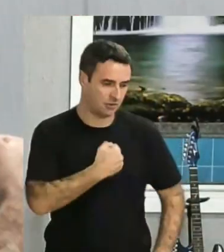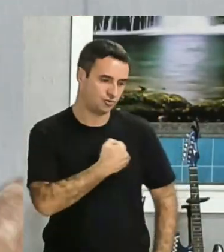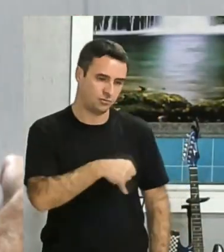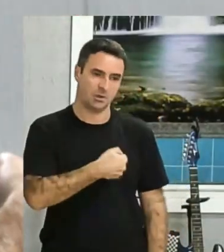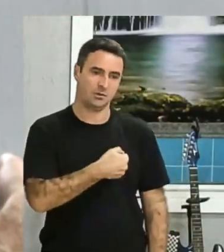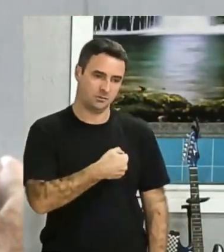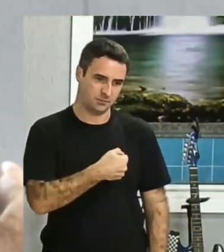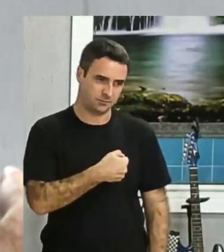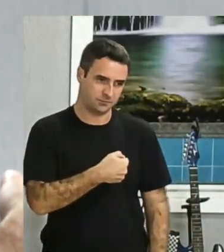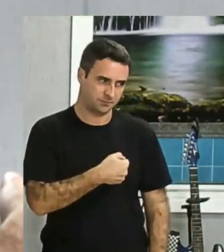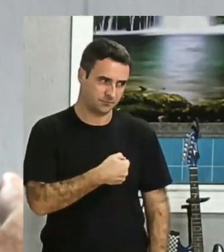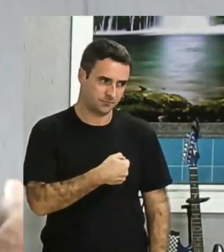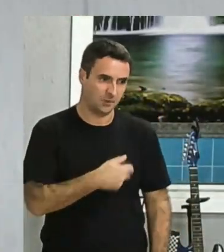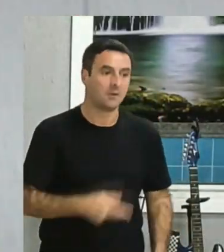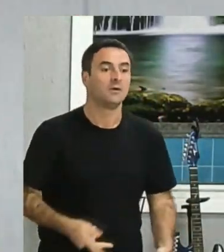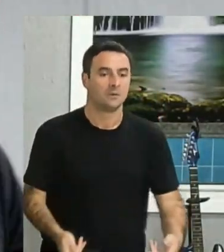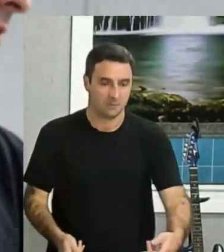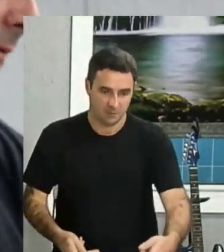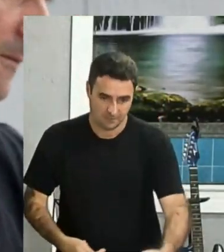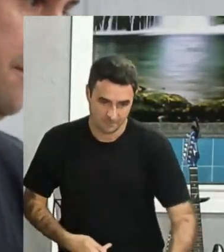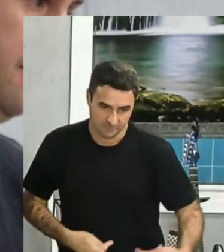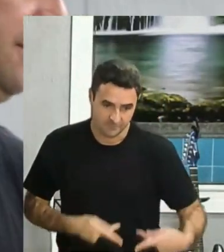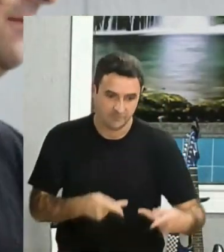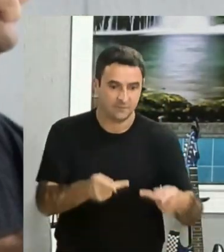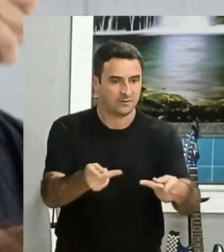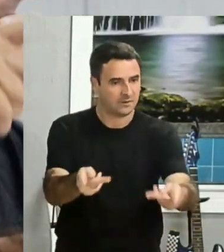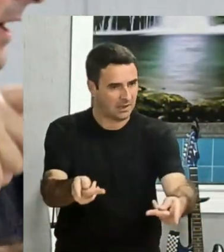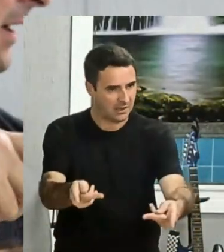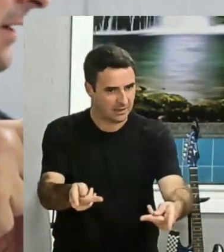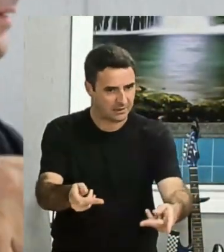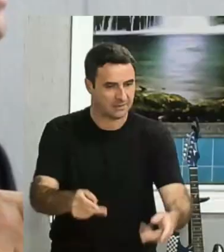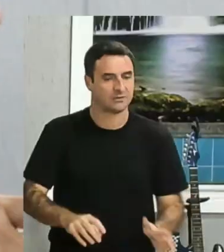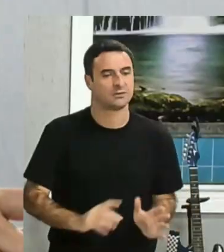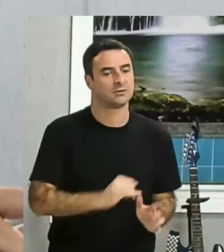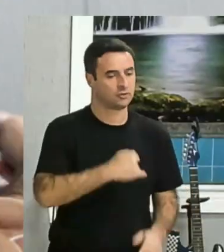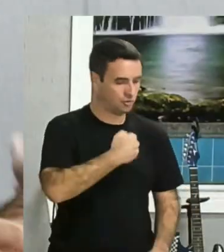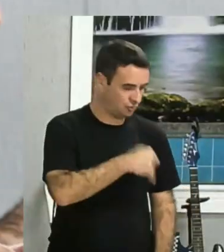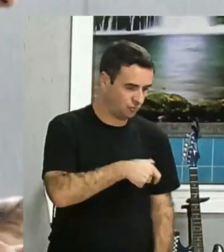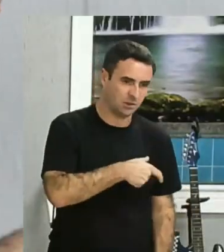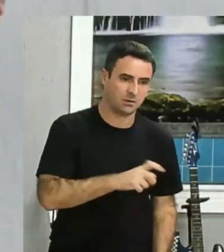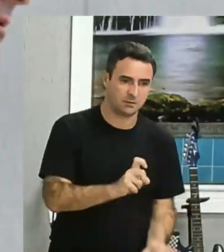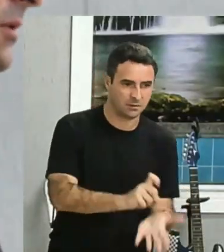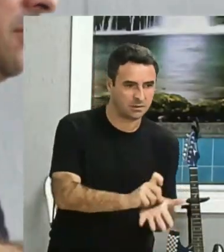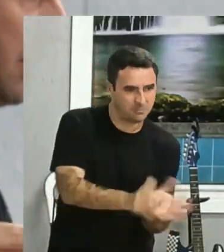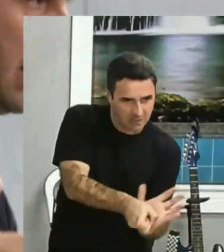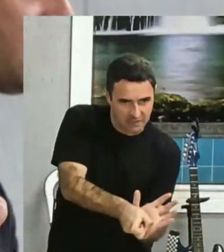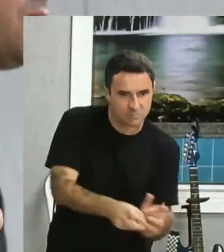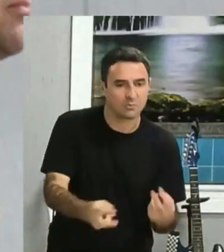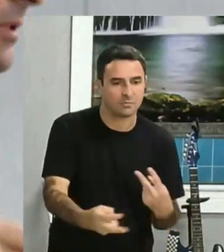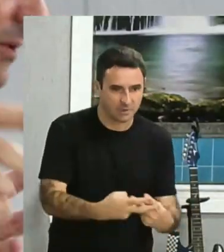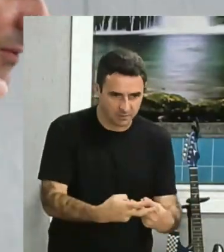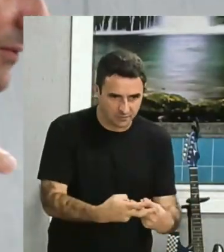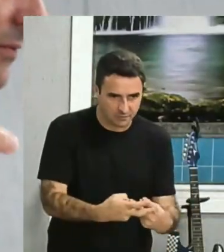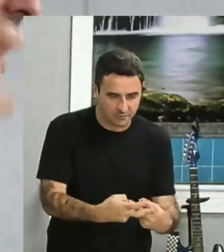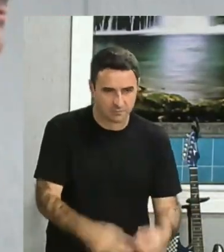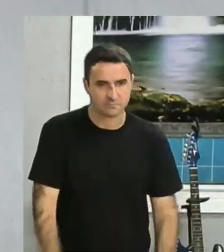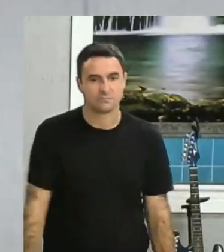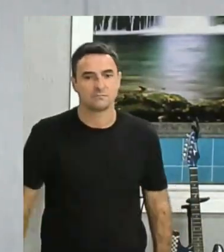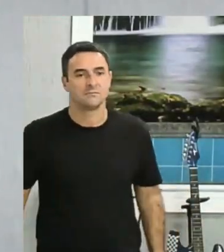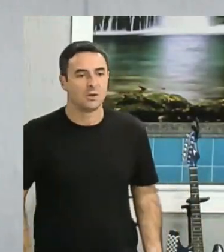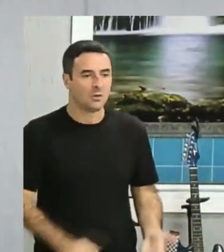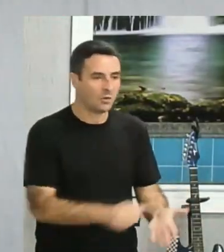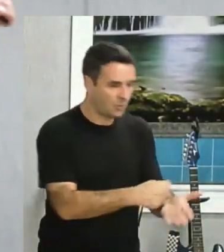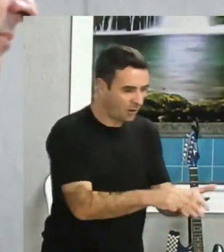visita, esses 7 pastores iriam lá. E possivelmente cópias do livro de Apocalipse foram